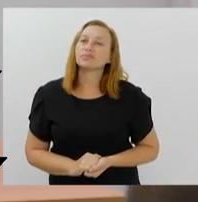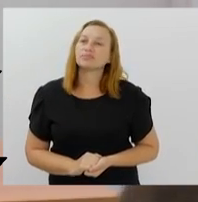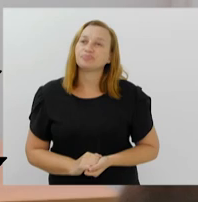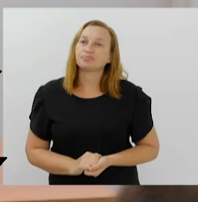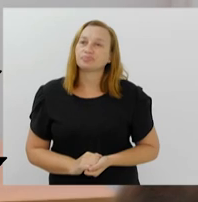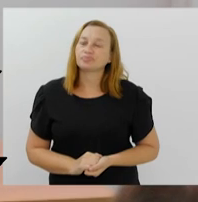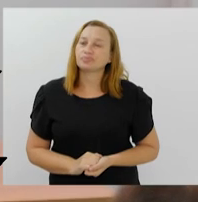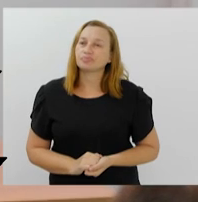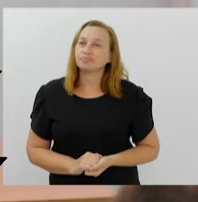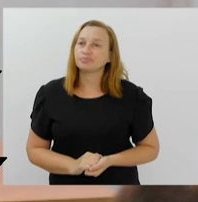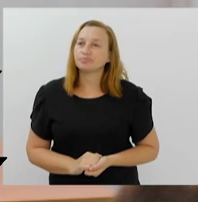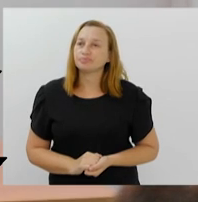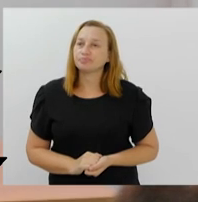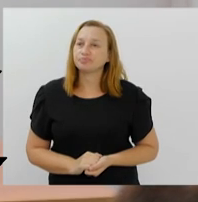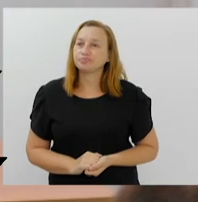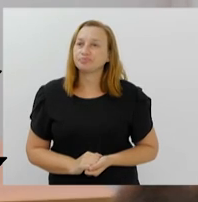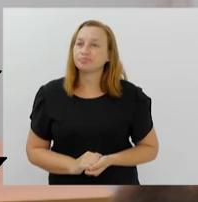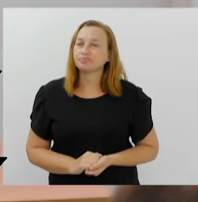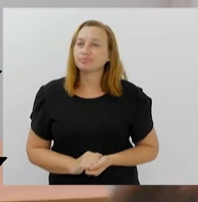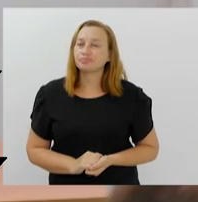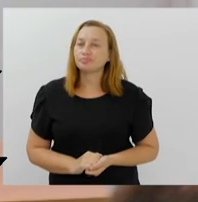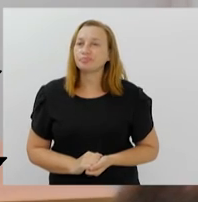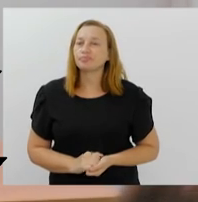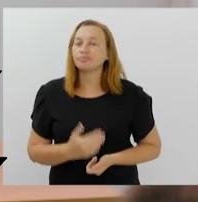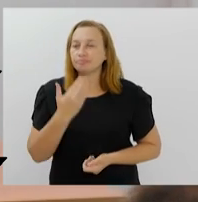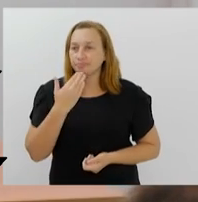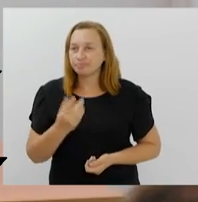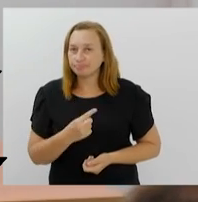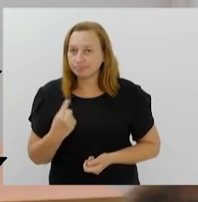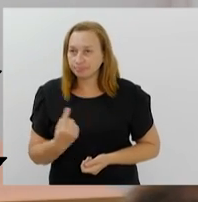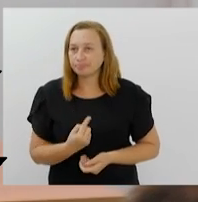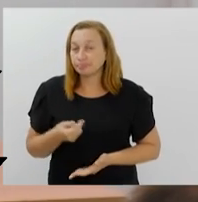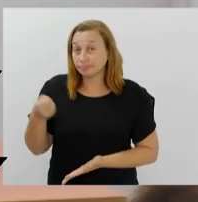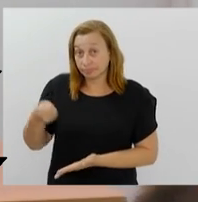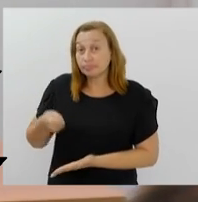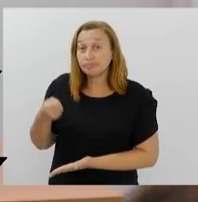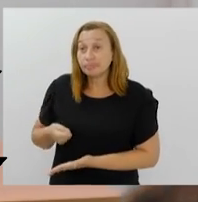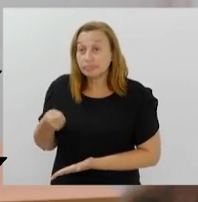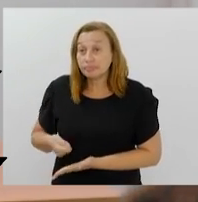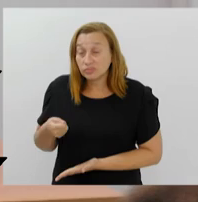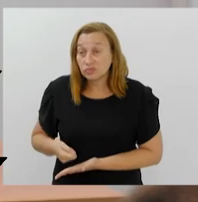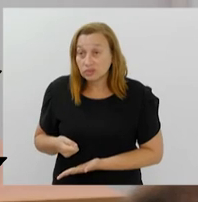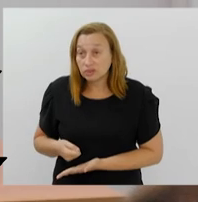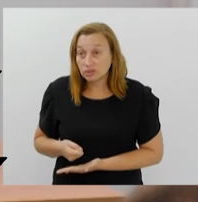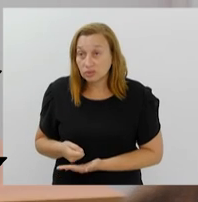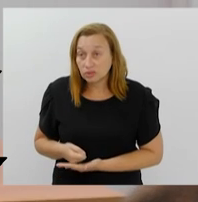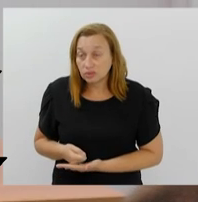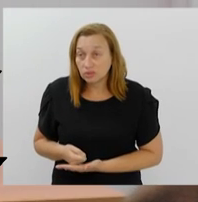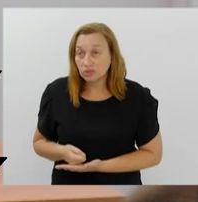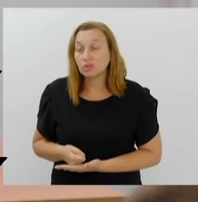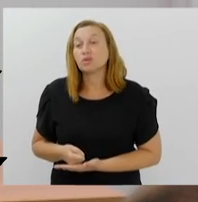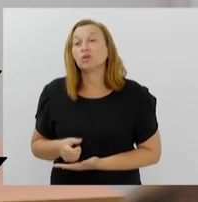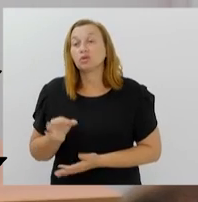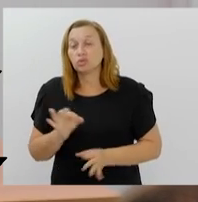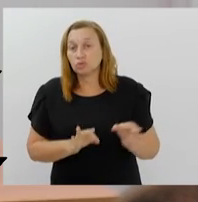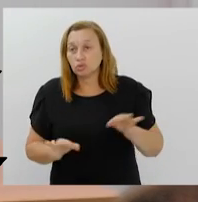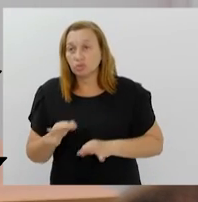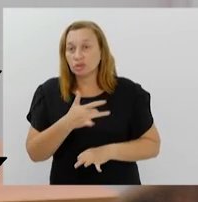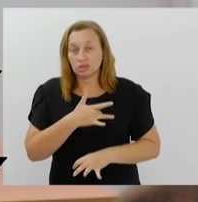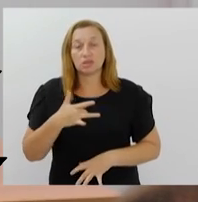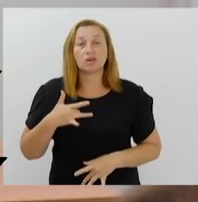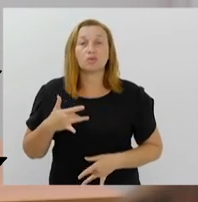a a o pedido nosso é a obrigação dos diversos planos de saúde